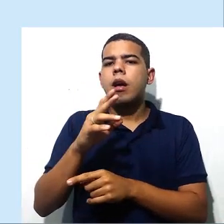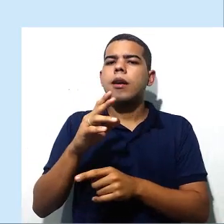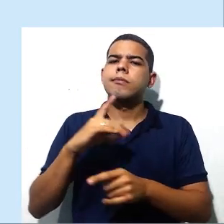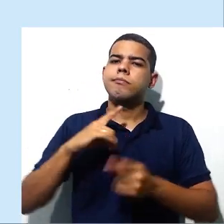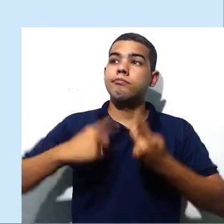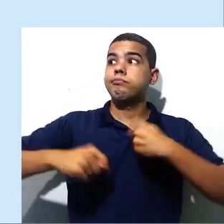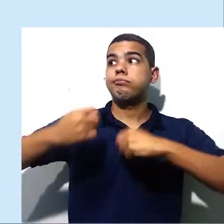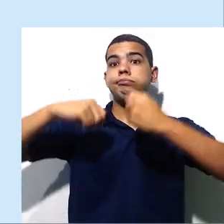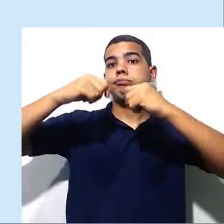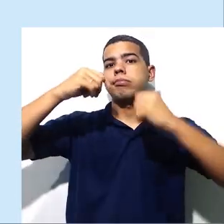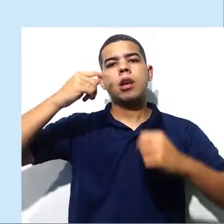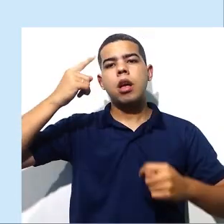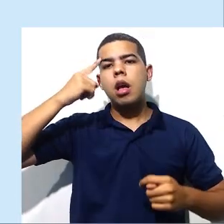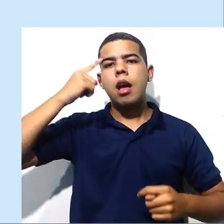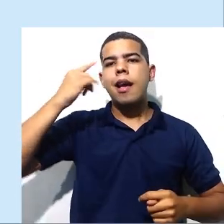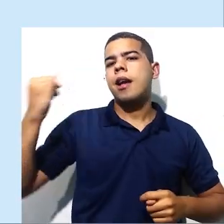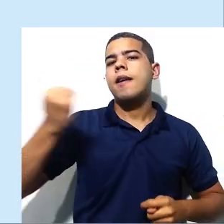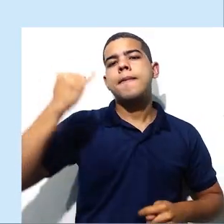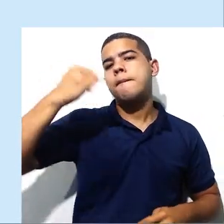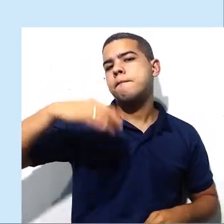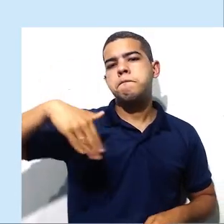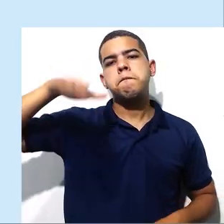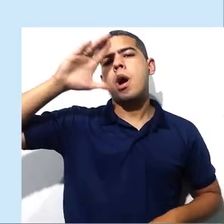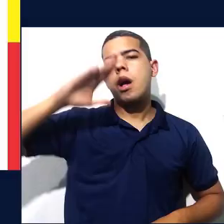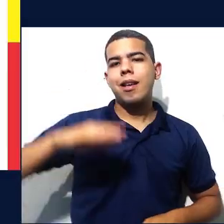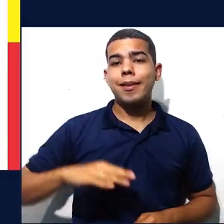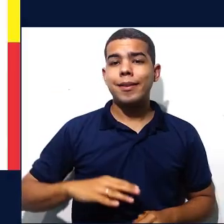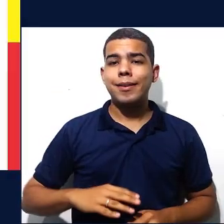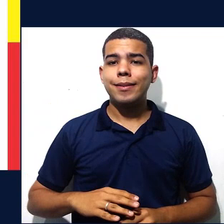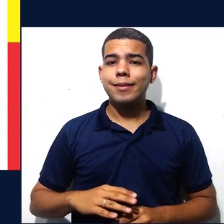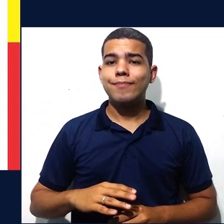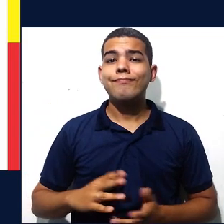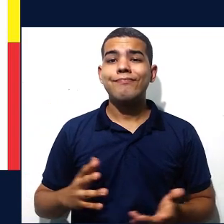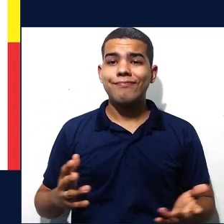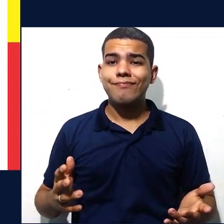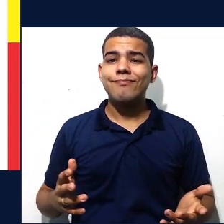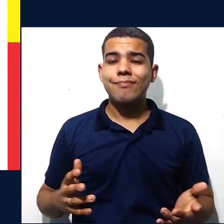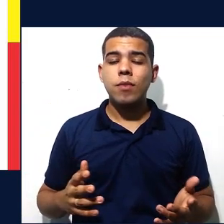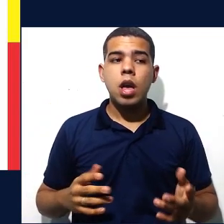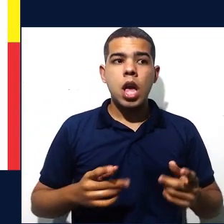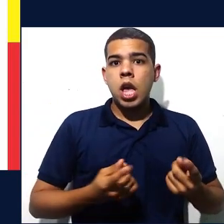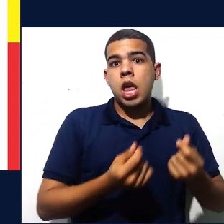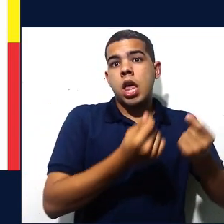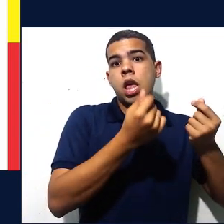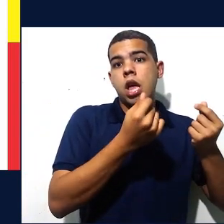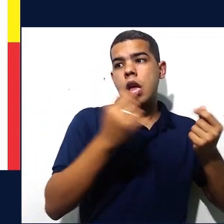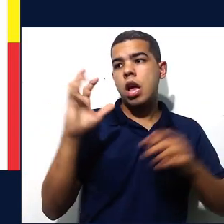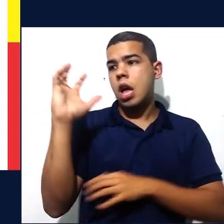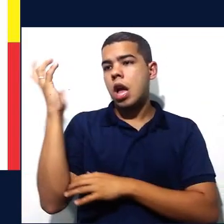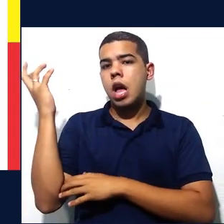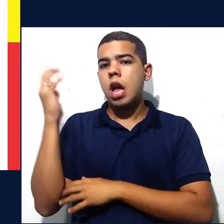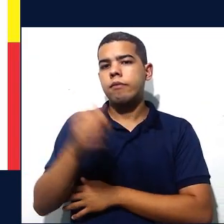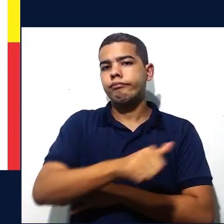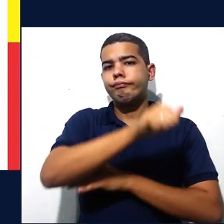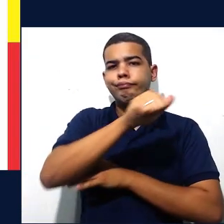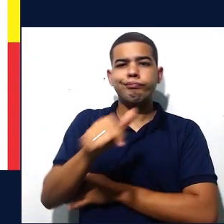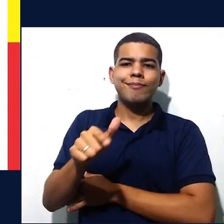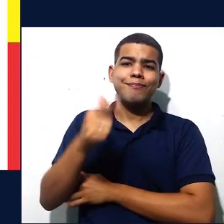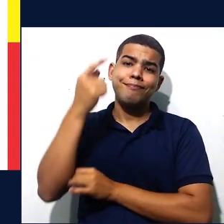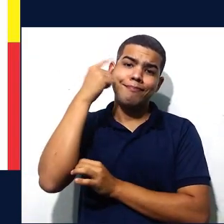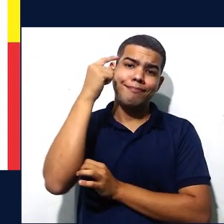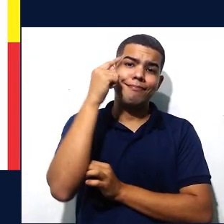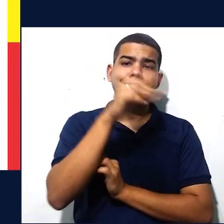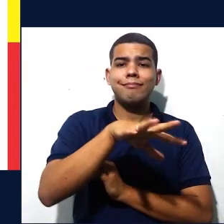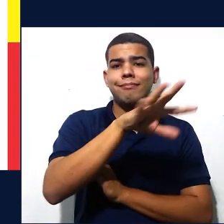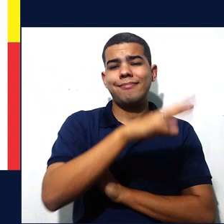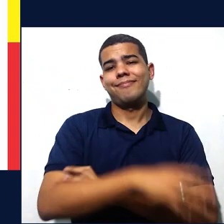econômico ele é mais importante do que o nosso meio ambiente. E aí vamos falar sobre o buraco da camada de ozônio.